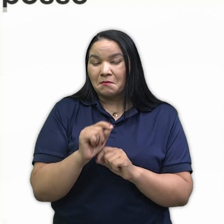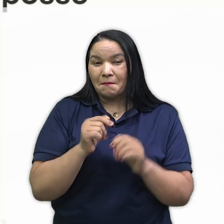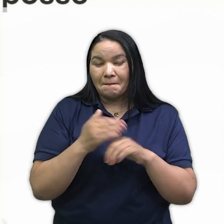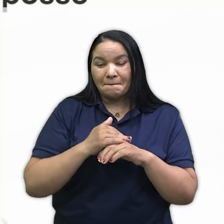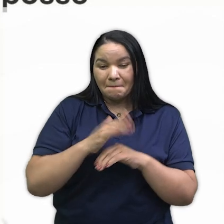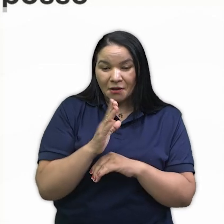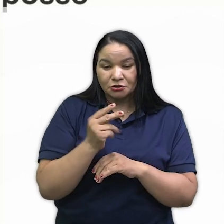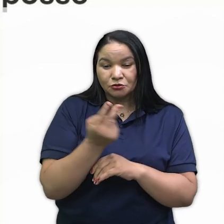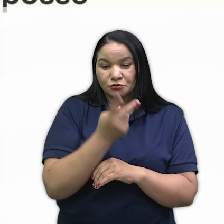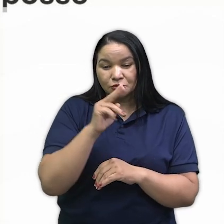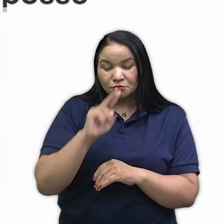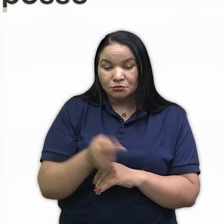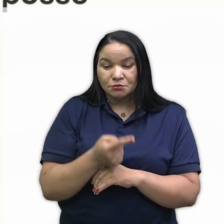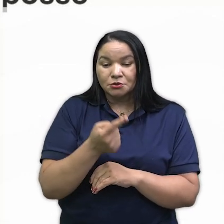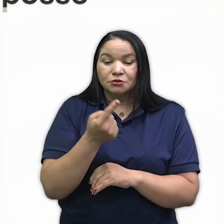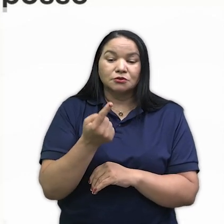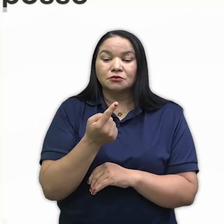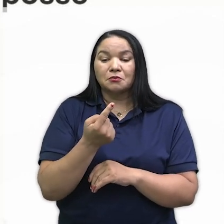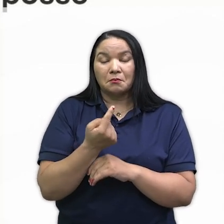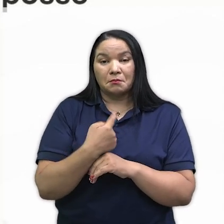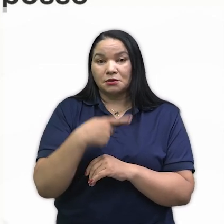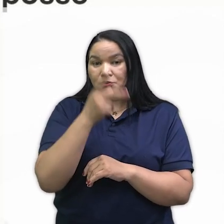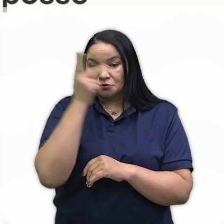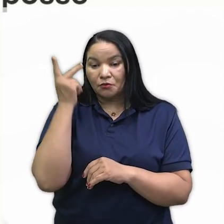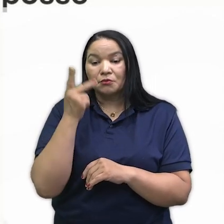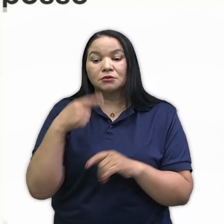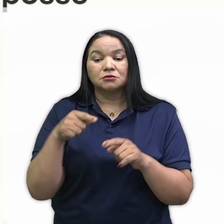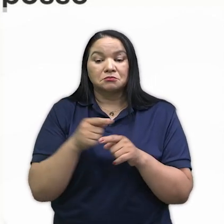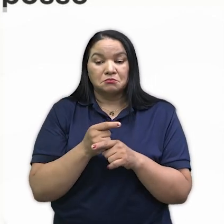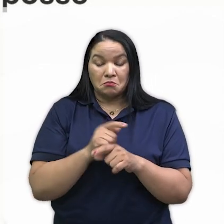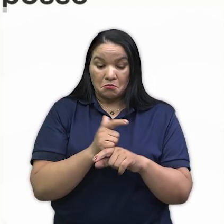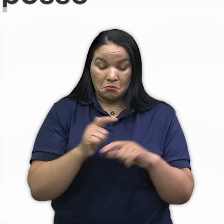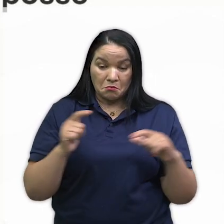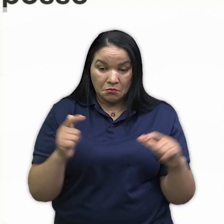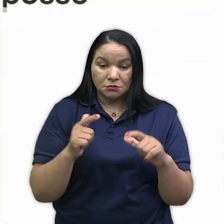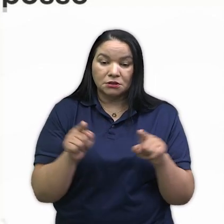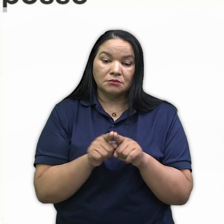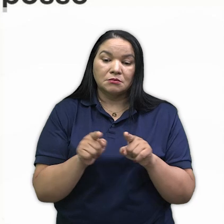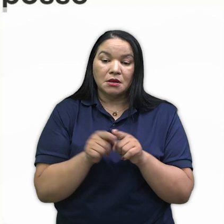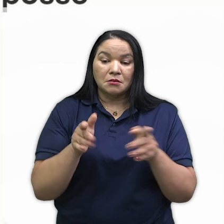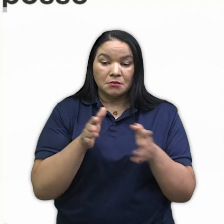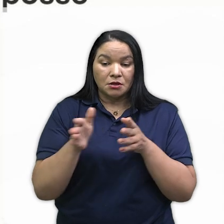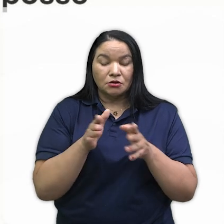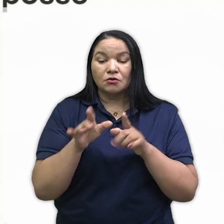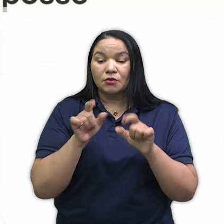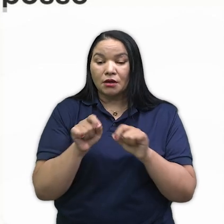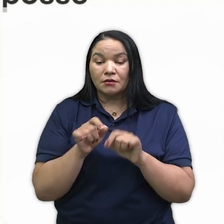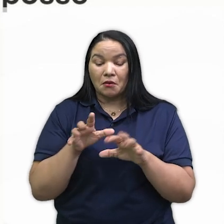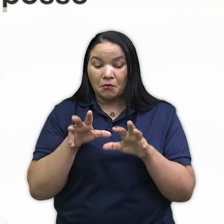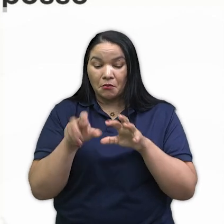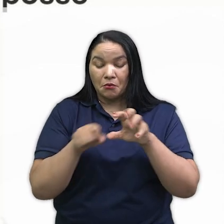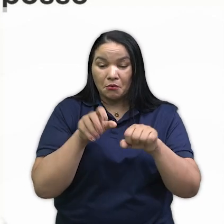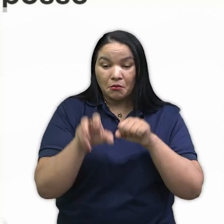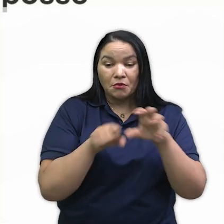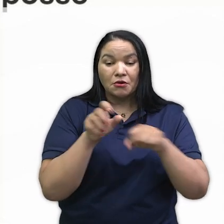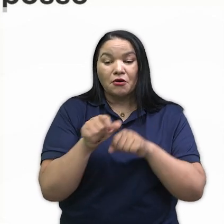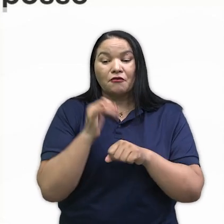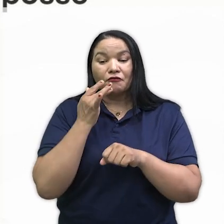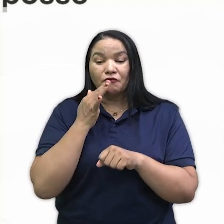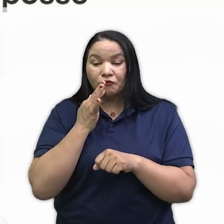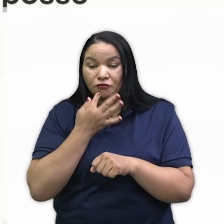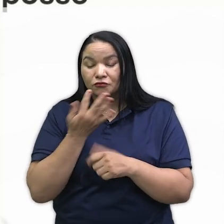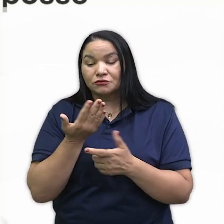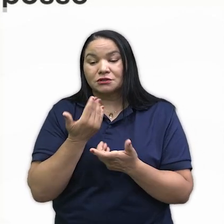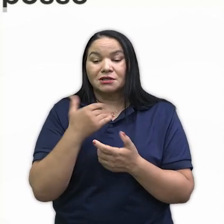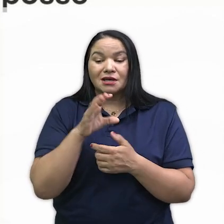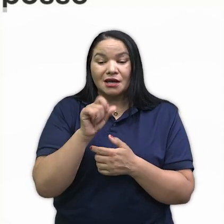2.000 pessoas, uma expedição muito grande. Durante essa jornada, ocorreu ali a exploração de frutos como cacau,